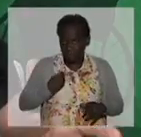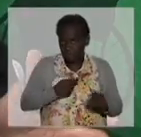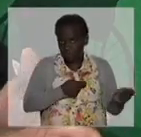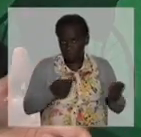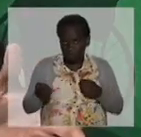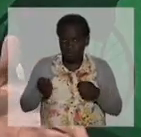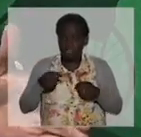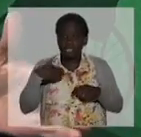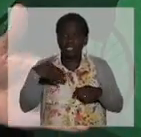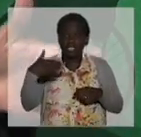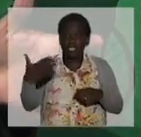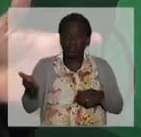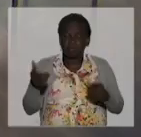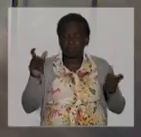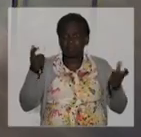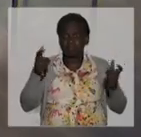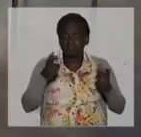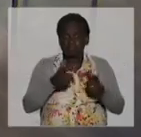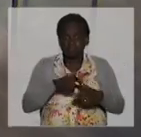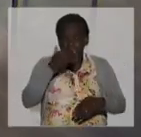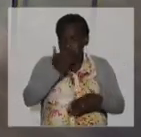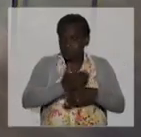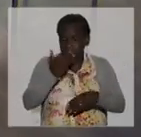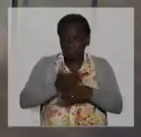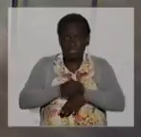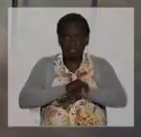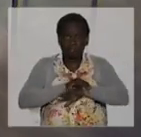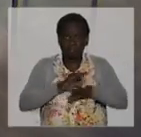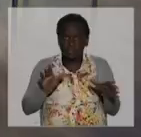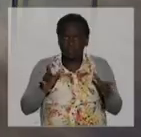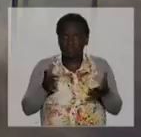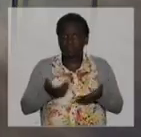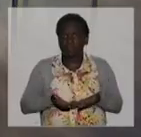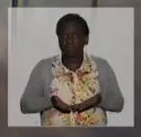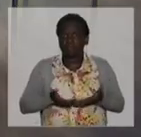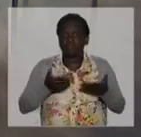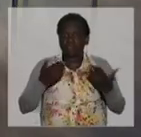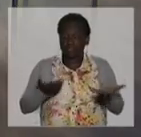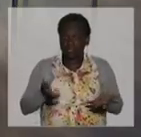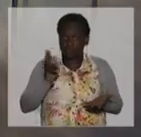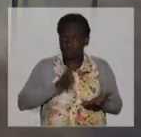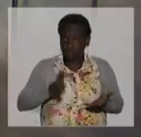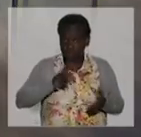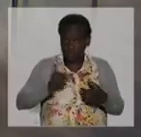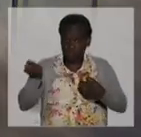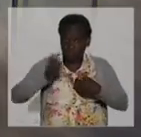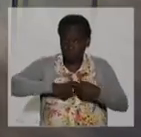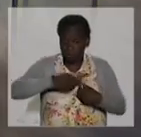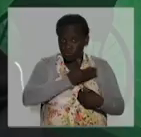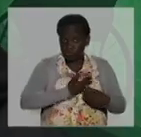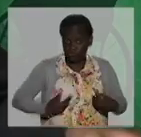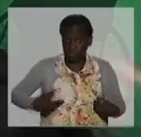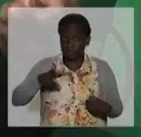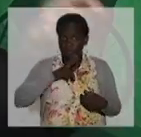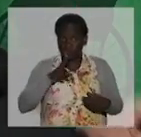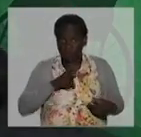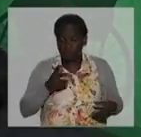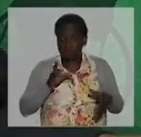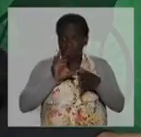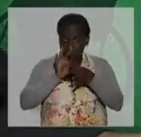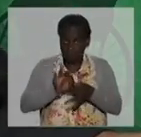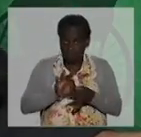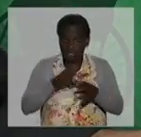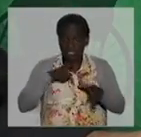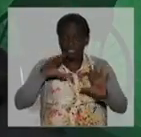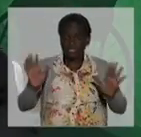e esses clubes cada vez mais eles se viram fechando, cada vez mais esvaziados. Com essa utilização da parceria público-privada, você, além de ter